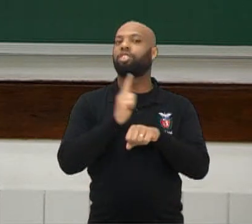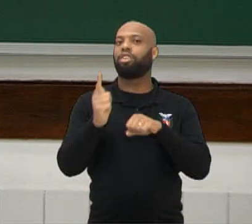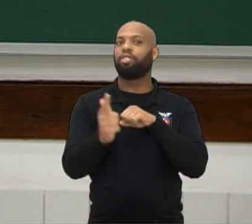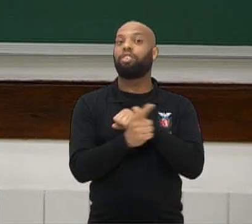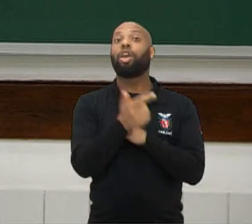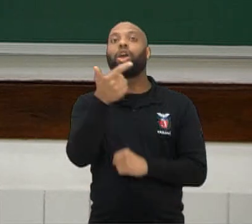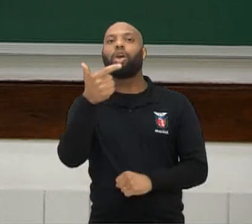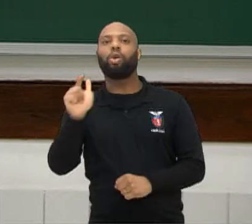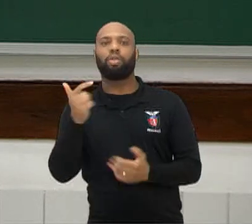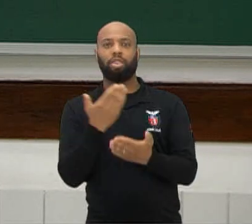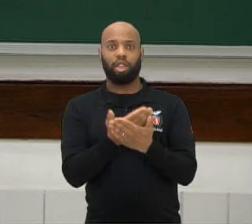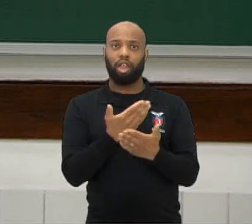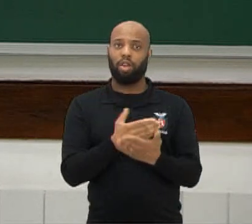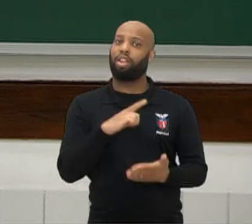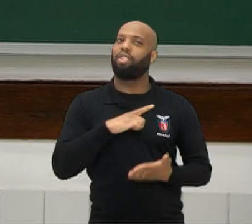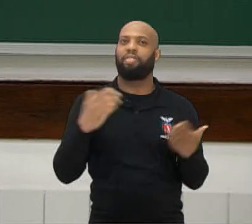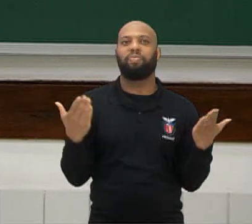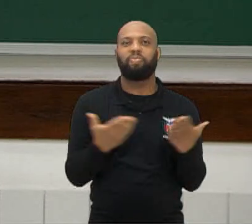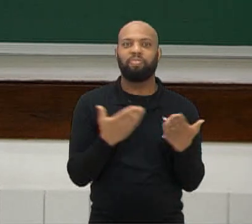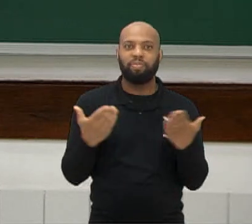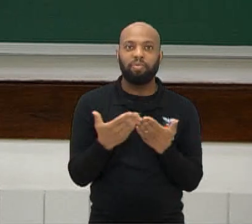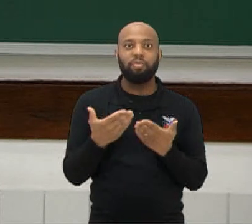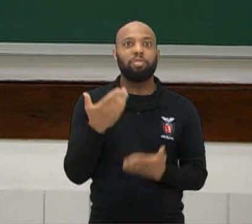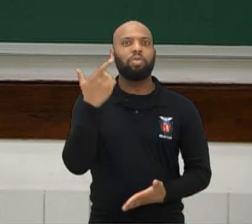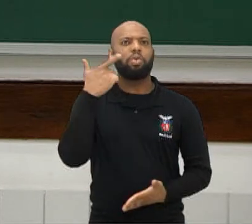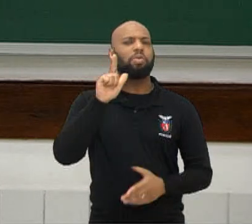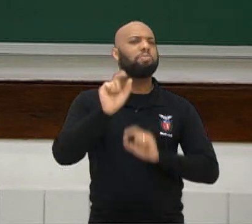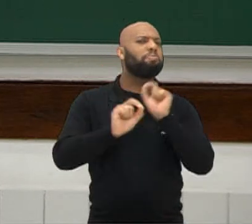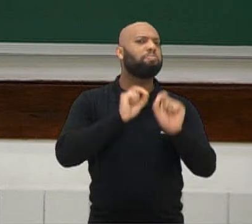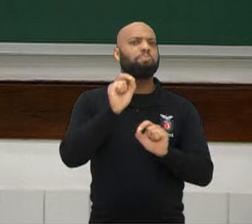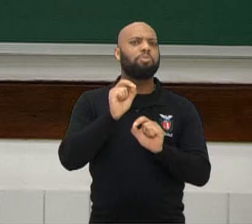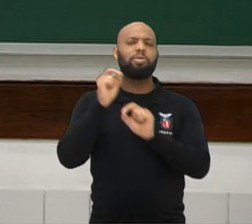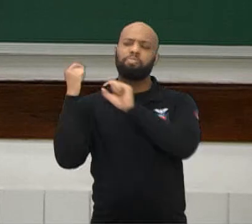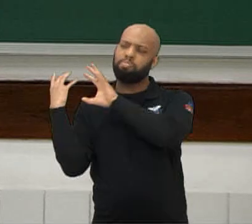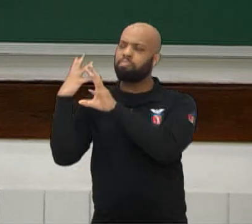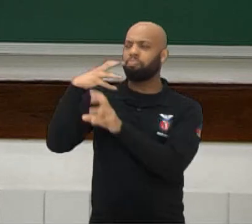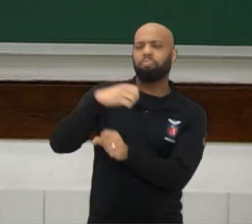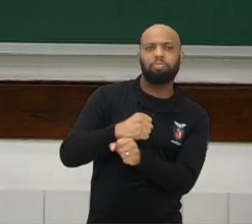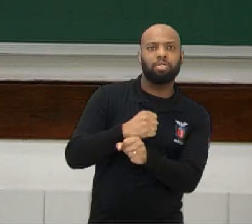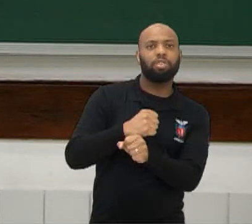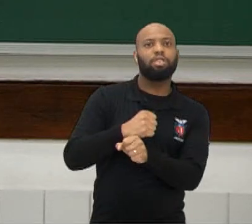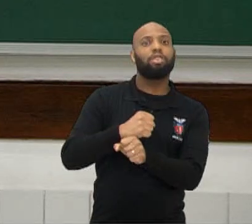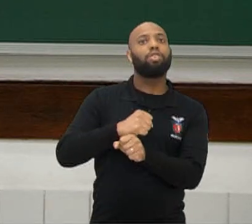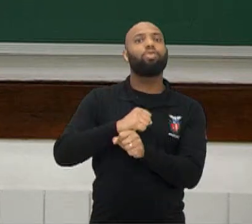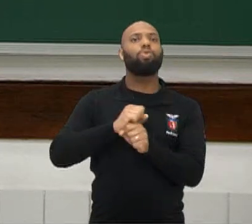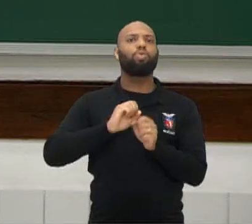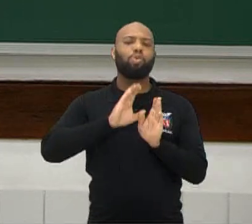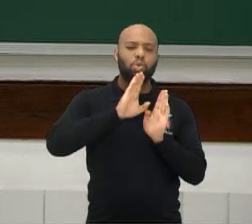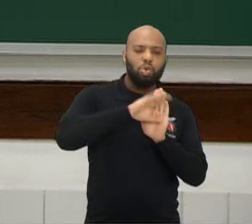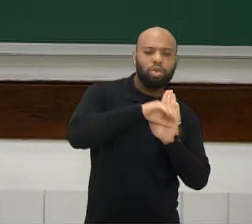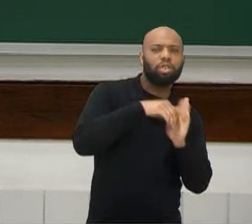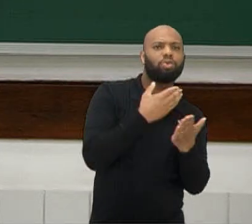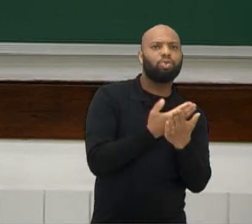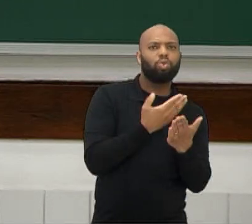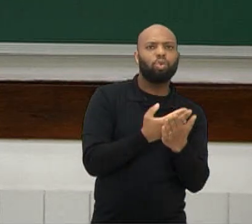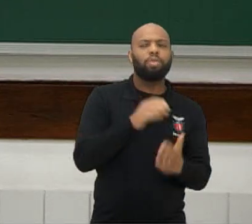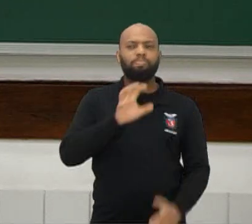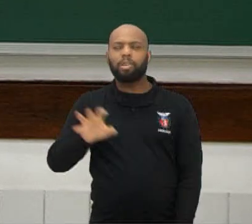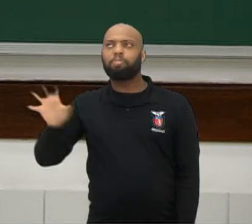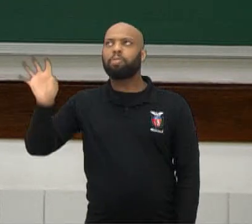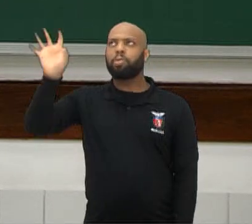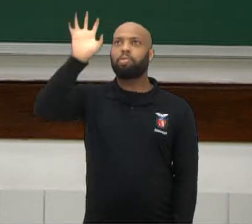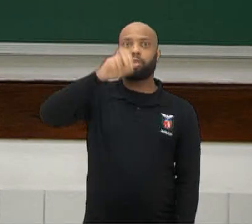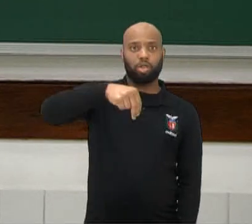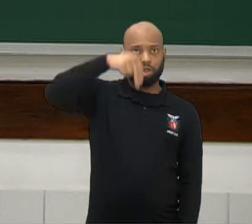para mais uma aula, para desenvolver aí uma retomada do que a gente trabalhou sobre a região norte e a região